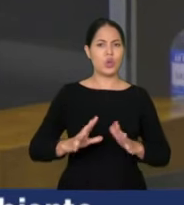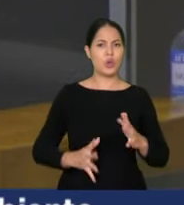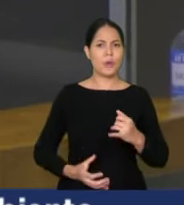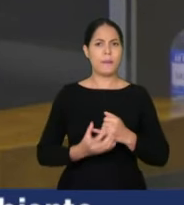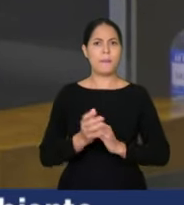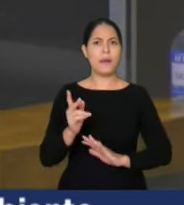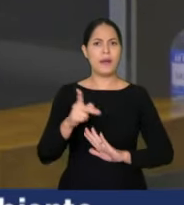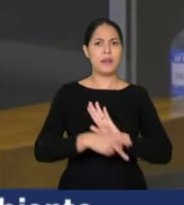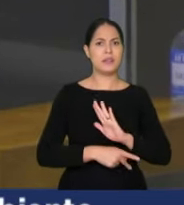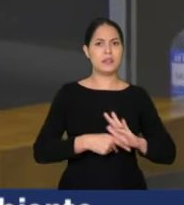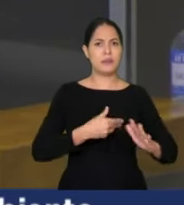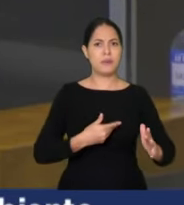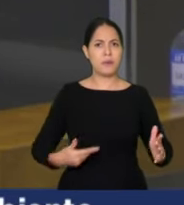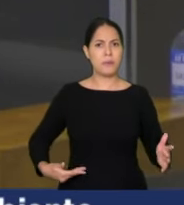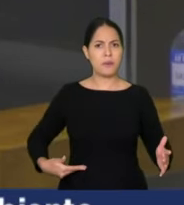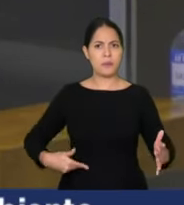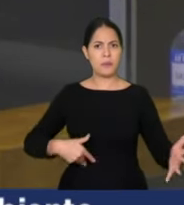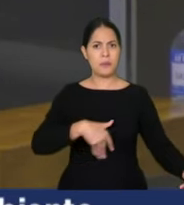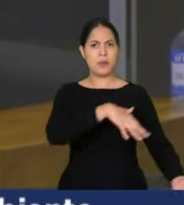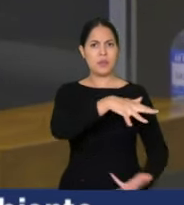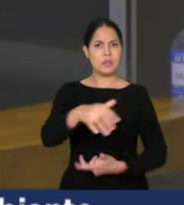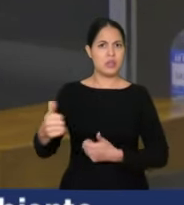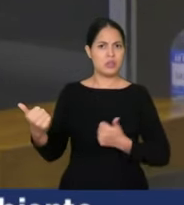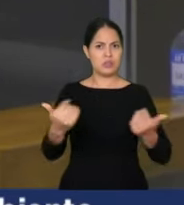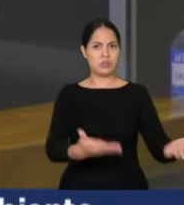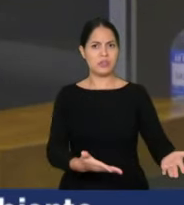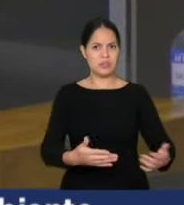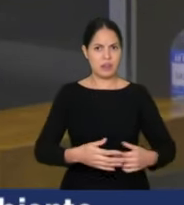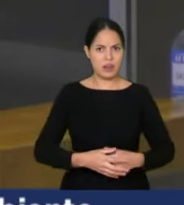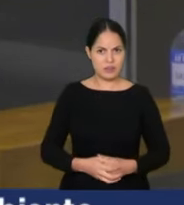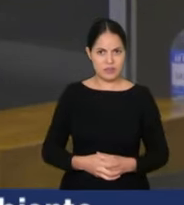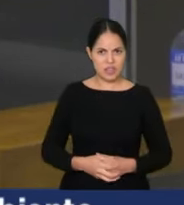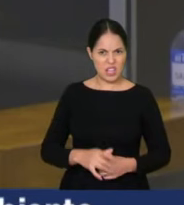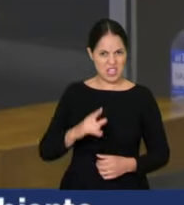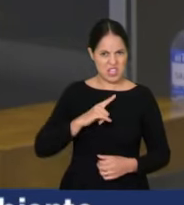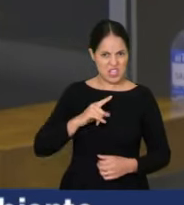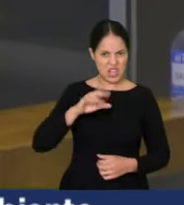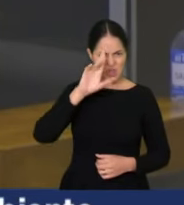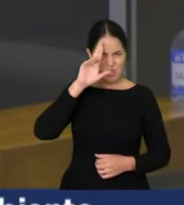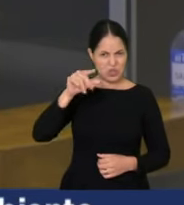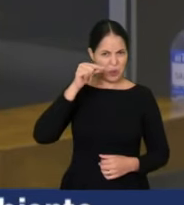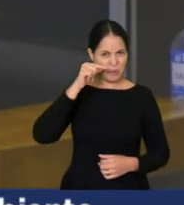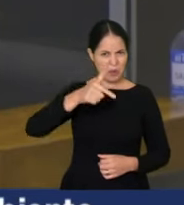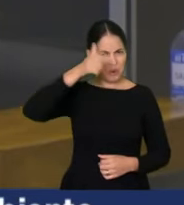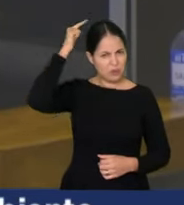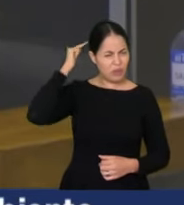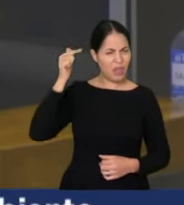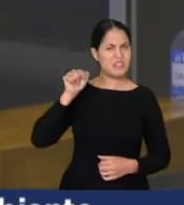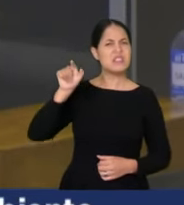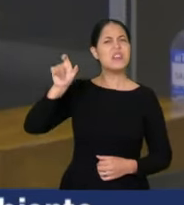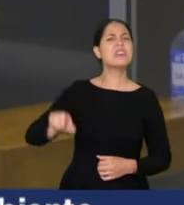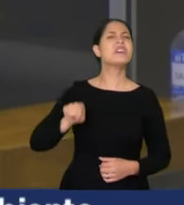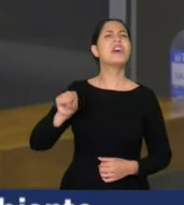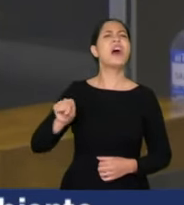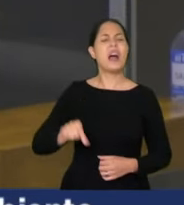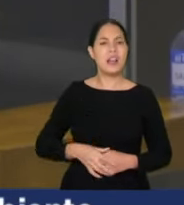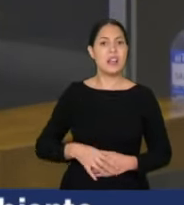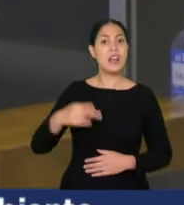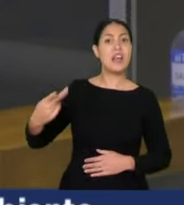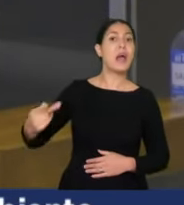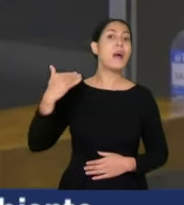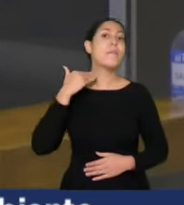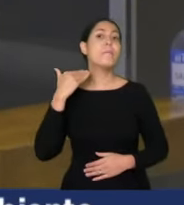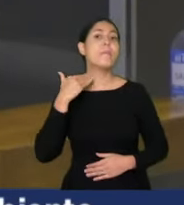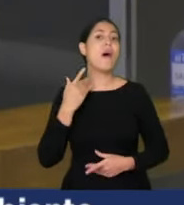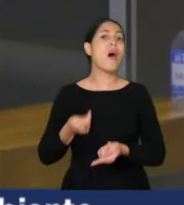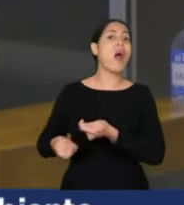capital financeiro internacional. Seu Paulo Guedes. Quem é Paulo Guedes? É um banqueiro que se